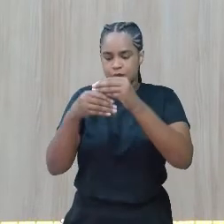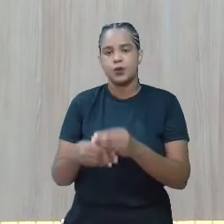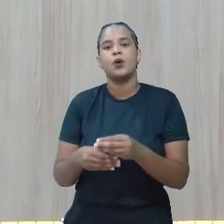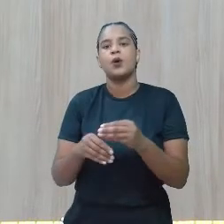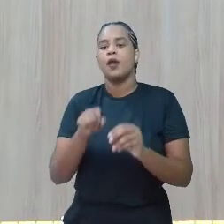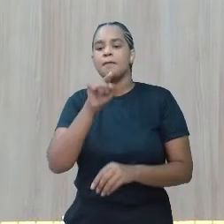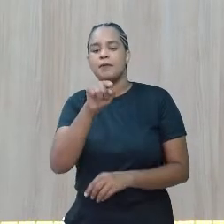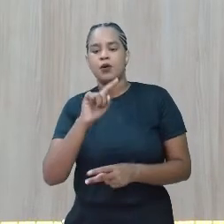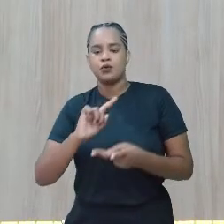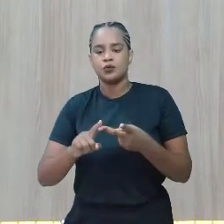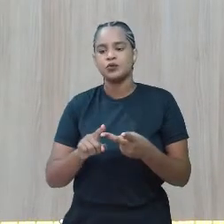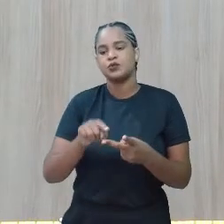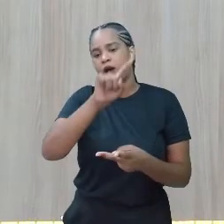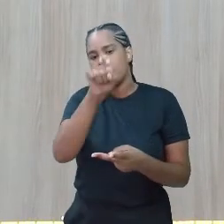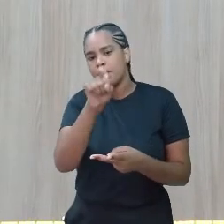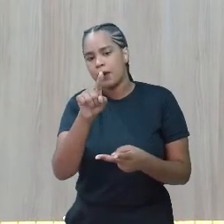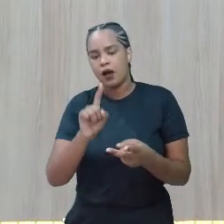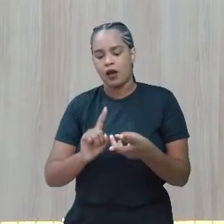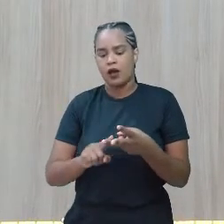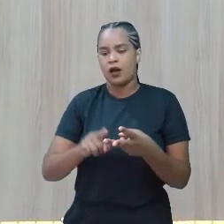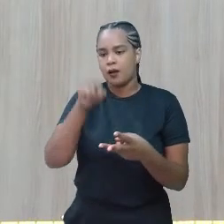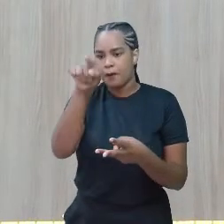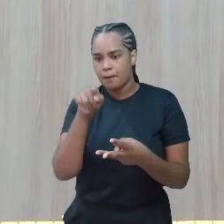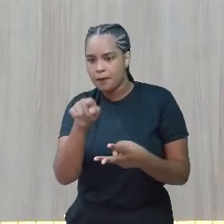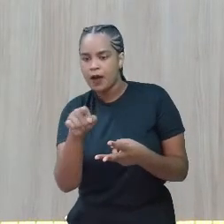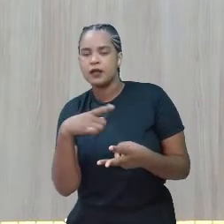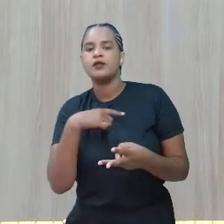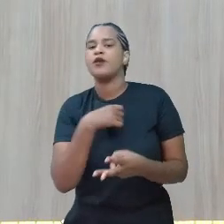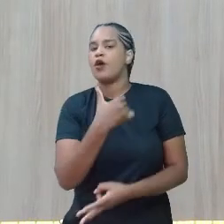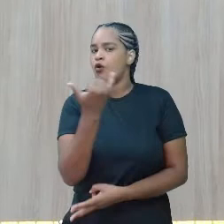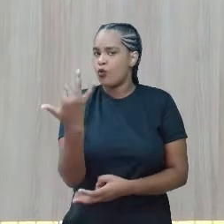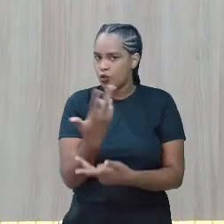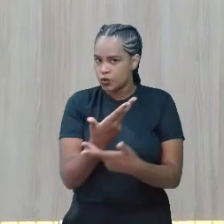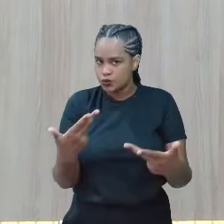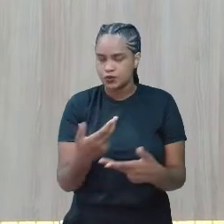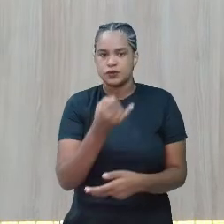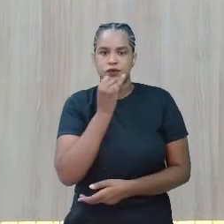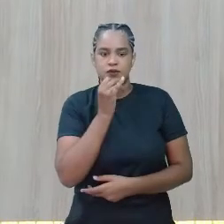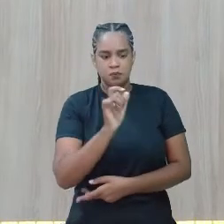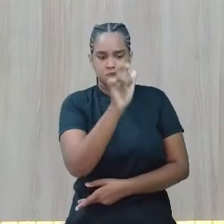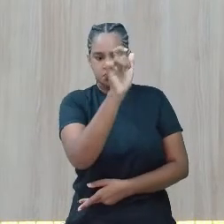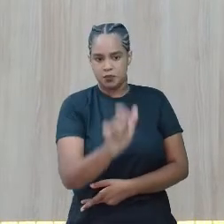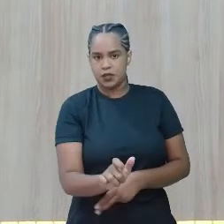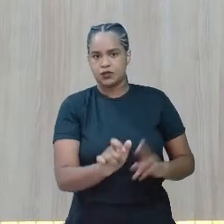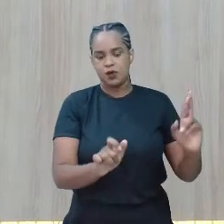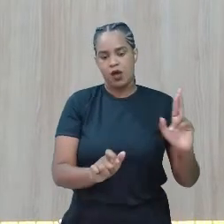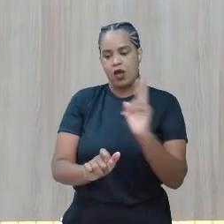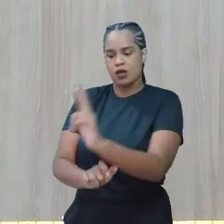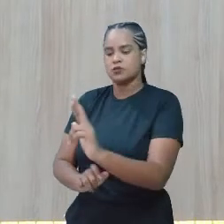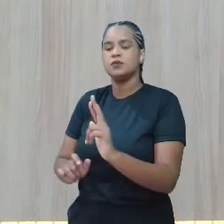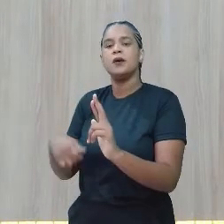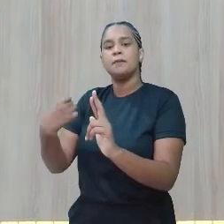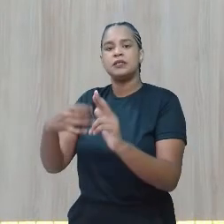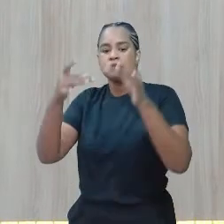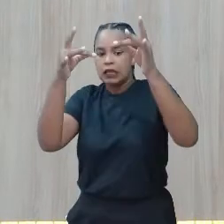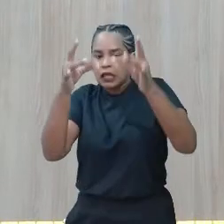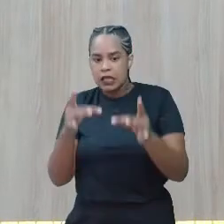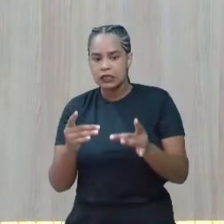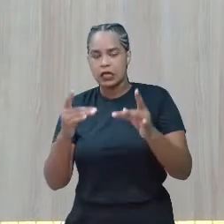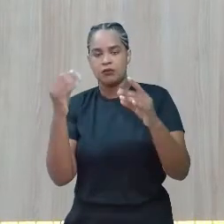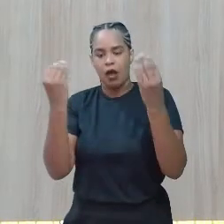marcar, não é, essa ação desse participante. Então, tem algumas coisas faladas pelo entrevistado que deve ser ali